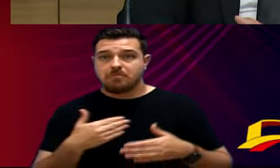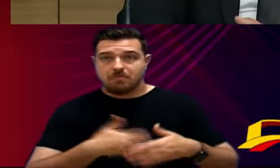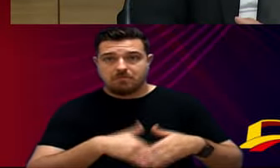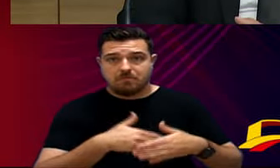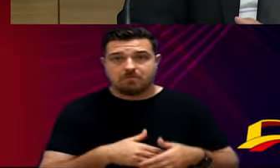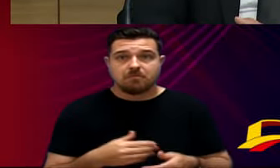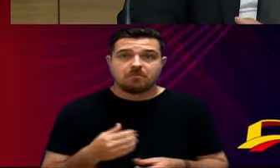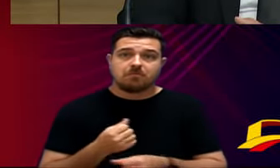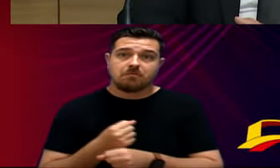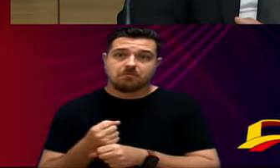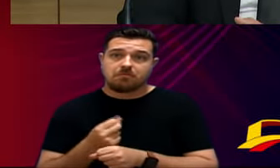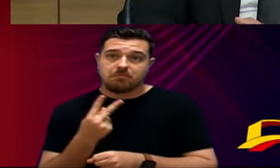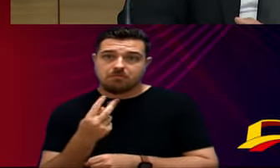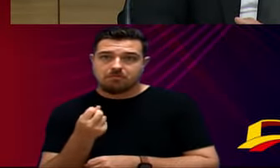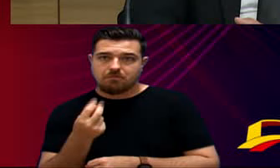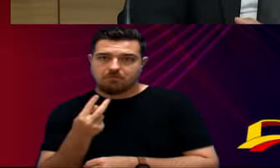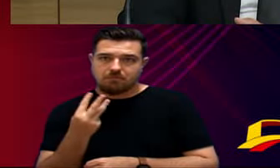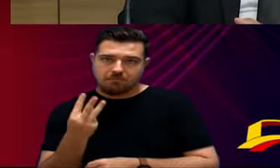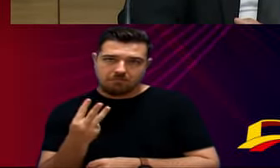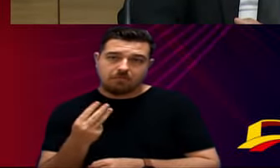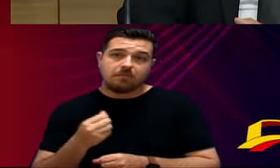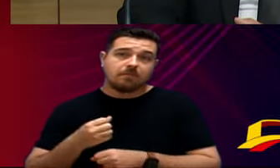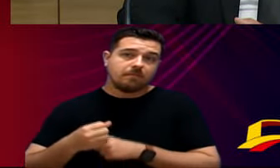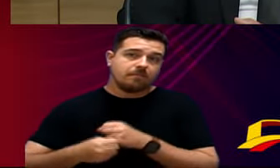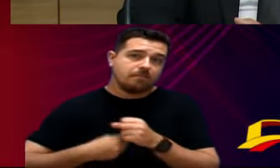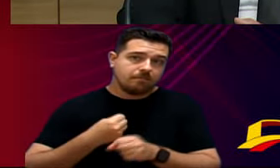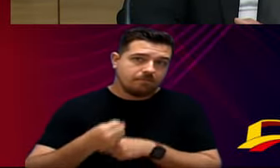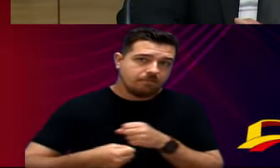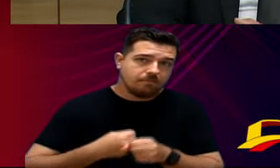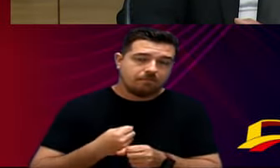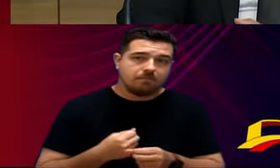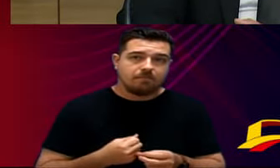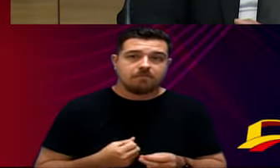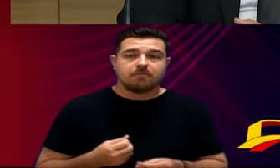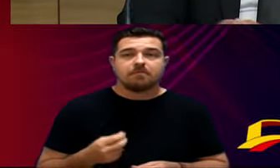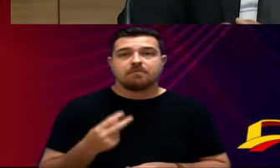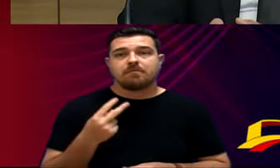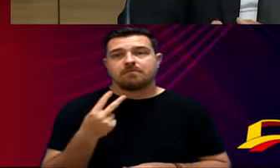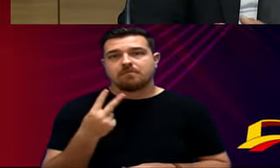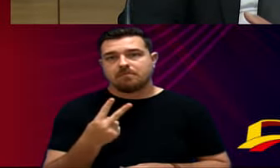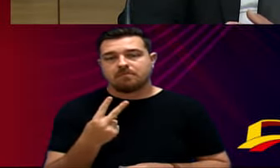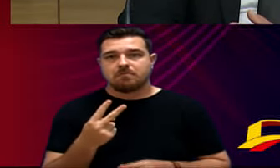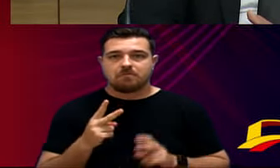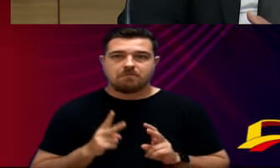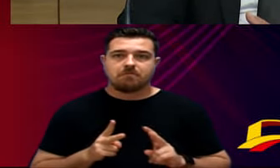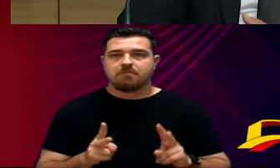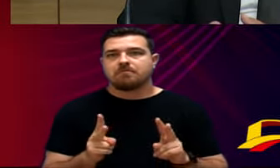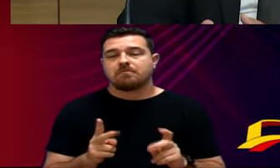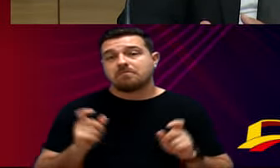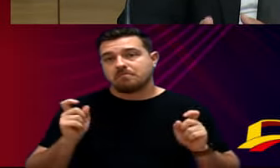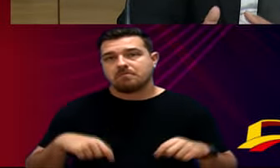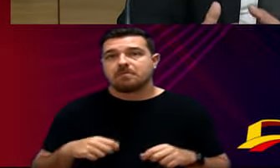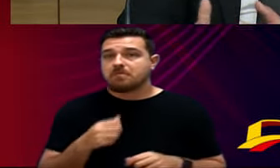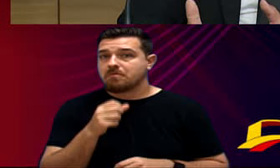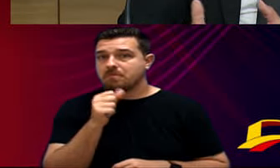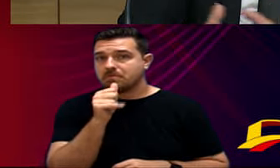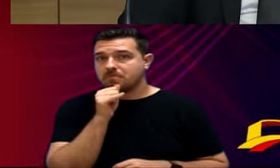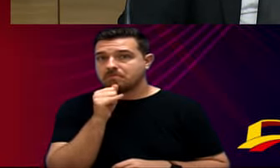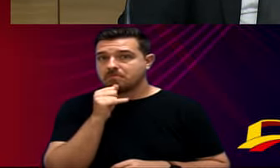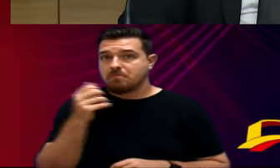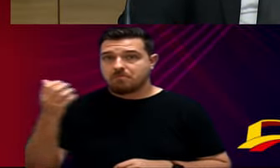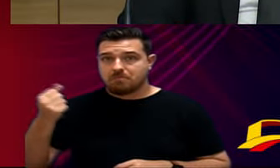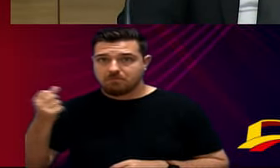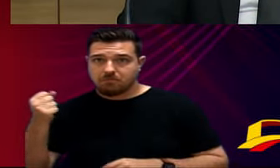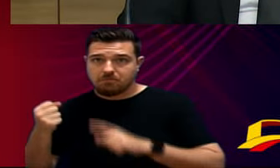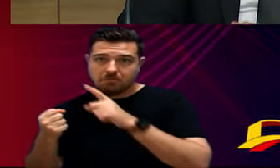2023 Válido por 2 anos vai ser prorrogado então havendo Claros havendo os Claros em decorrência de aposentadoria assim a gente